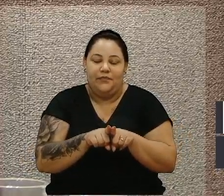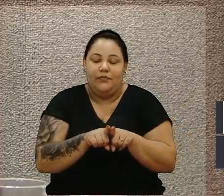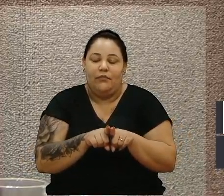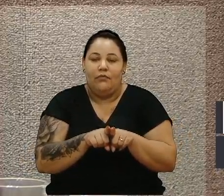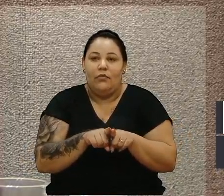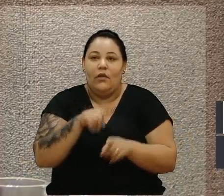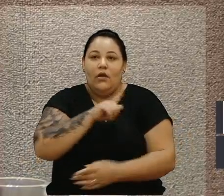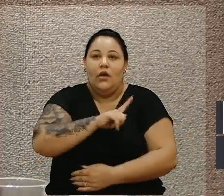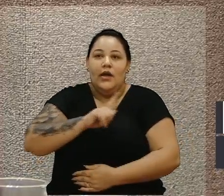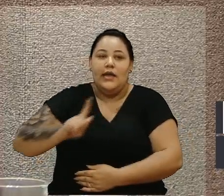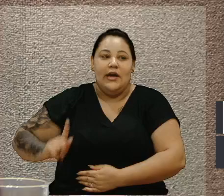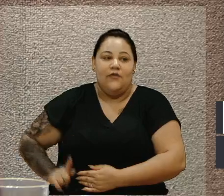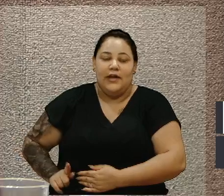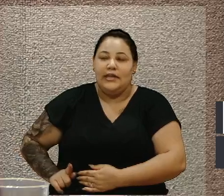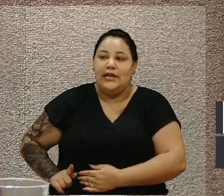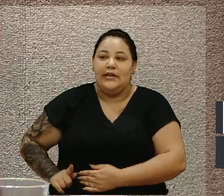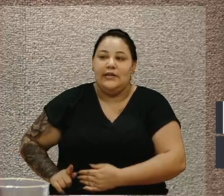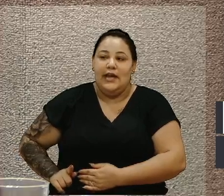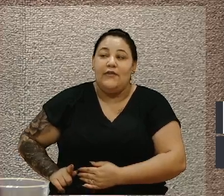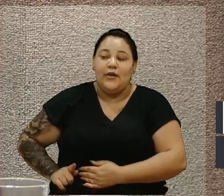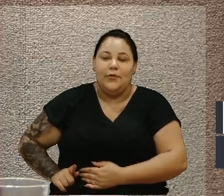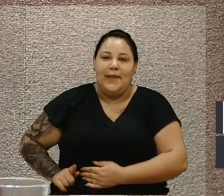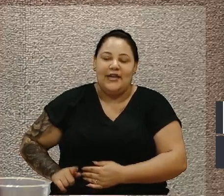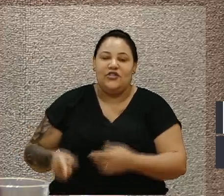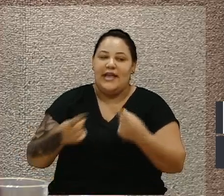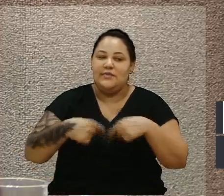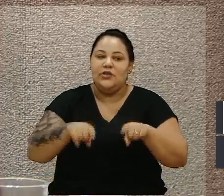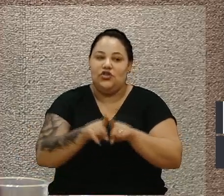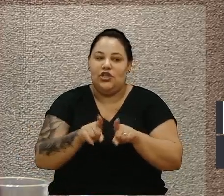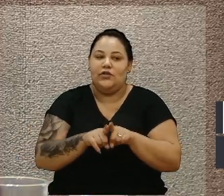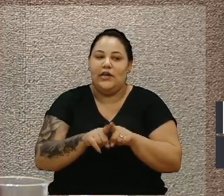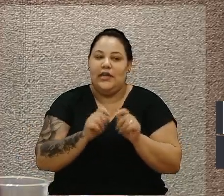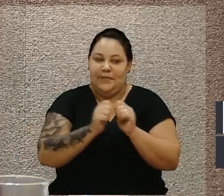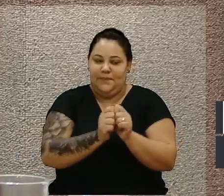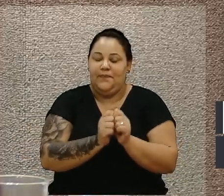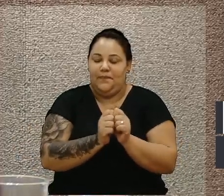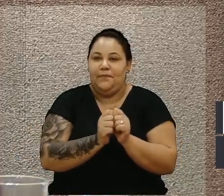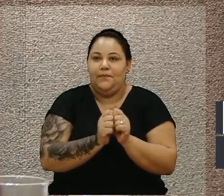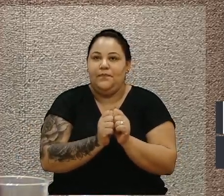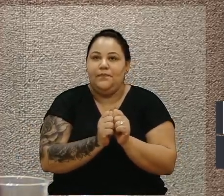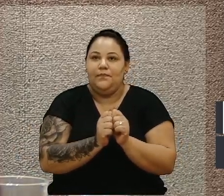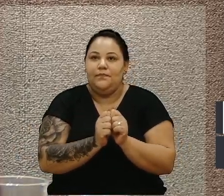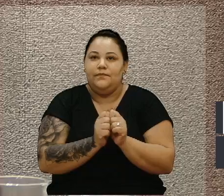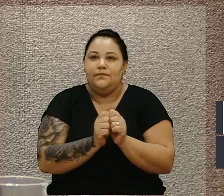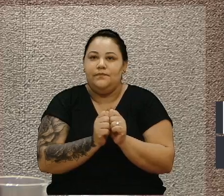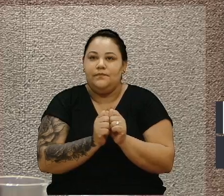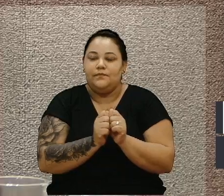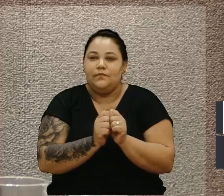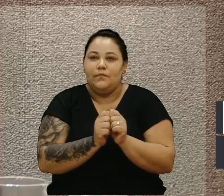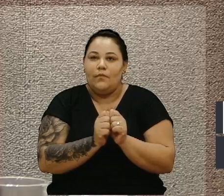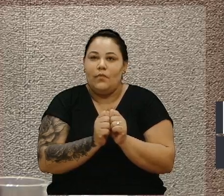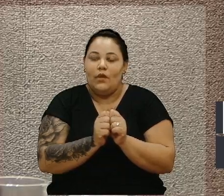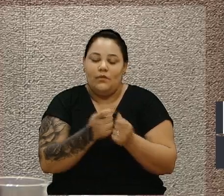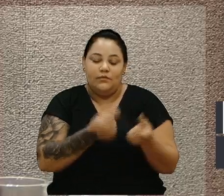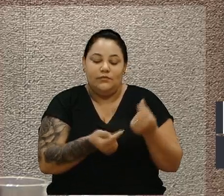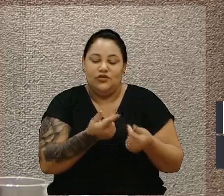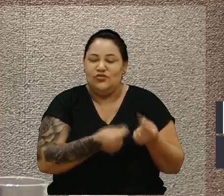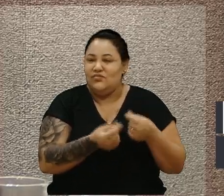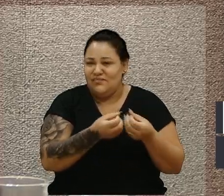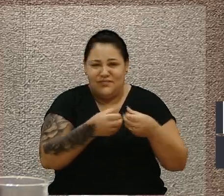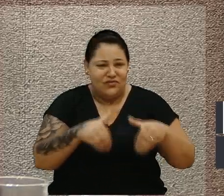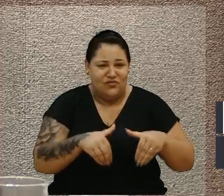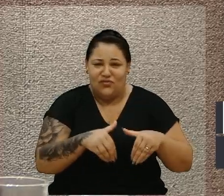governo Daniel Guerra, né? E que, além de tudo, conseguiu esculhambar com a questão financeira das escolas, né? Na medida em